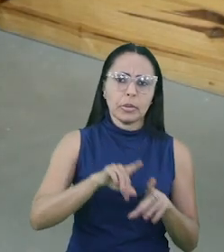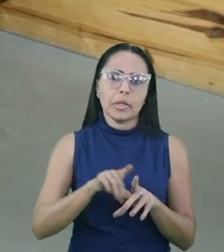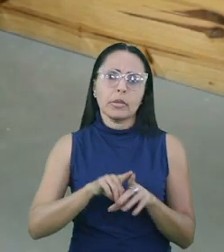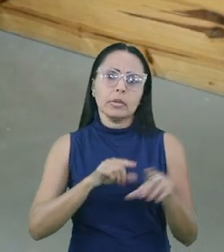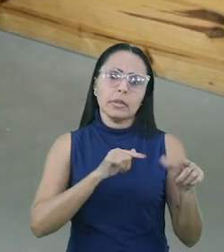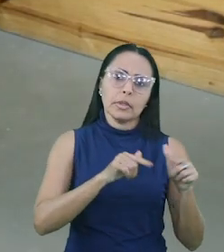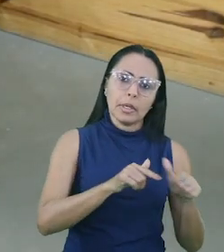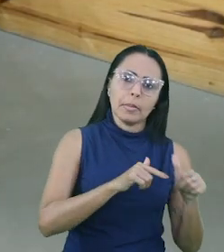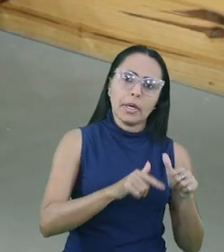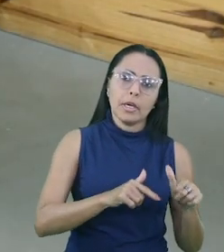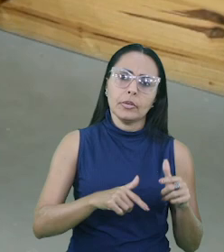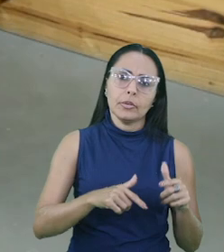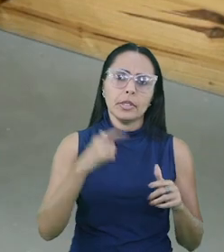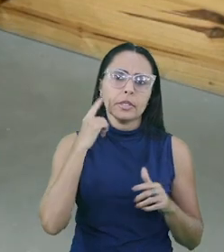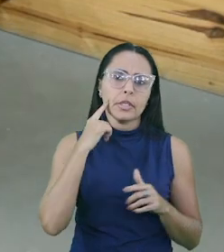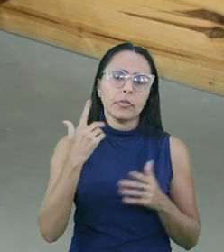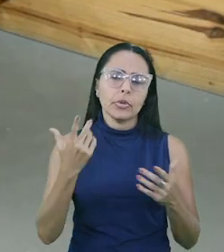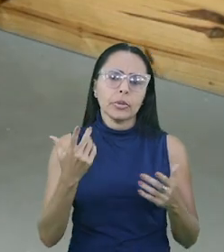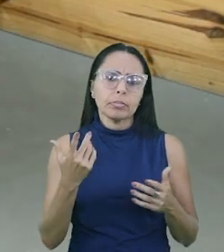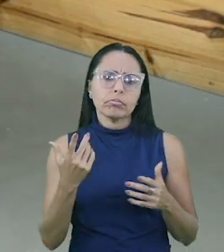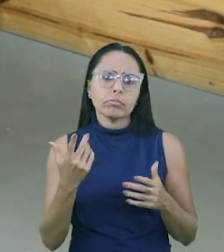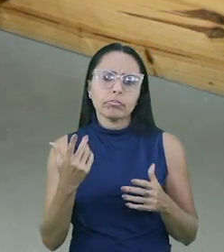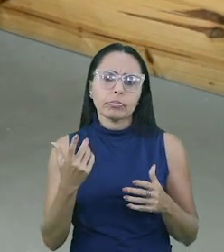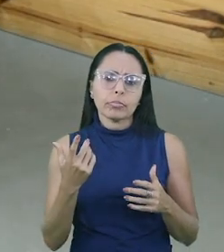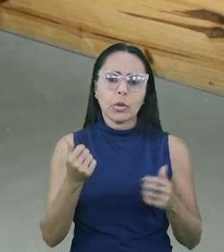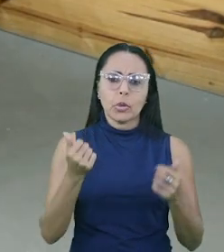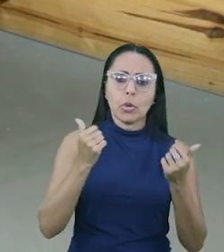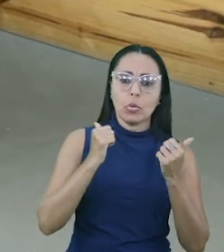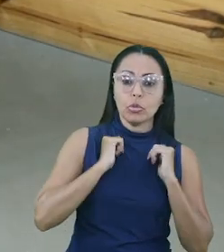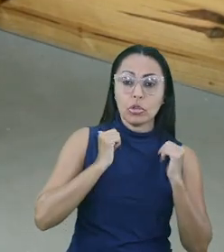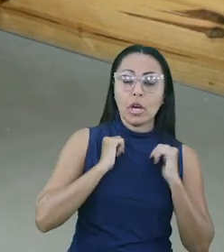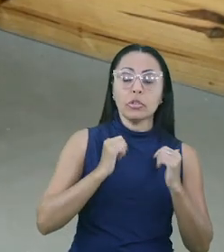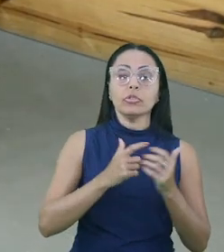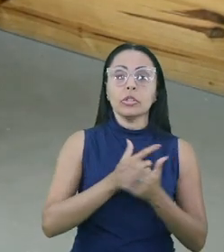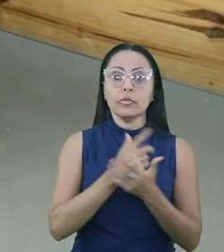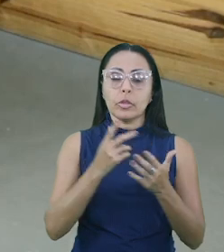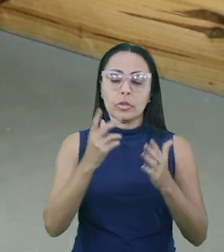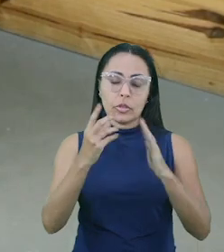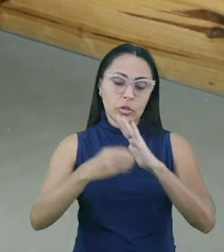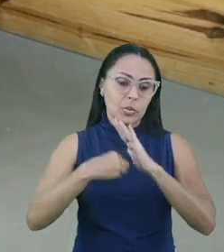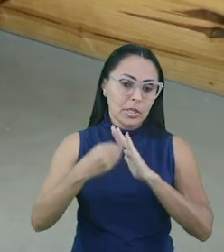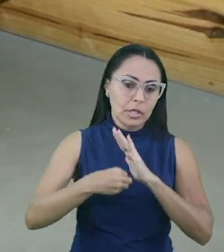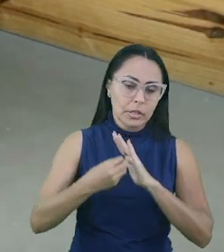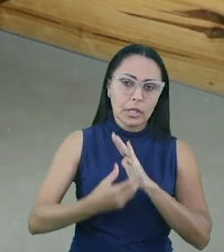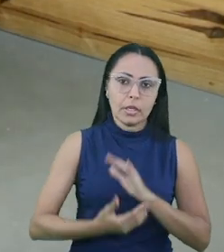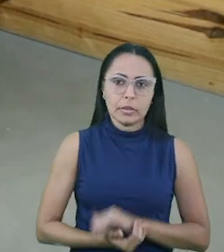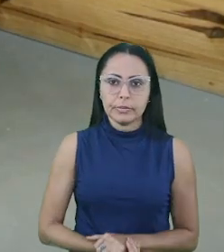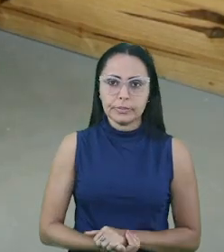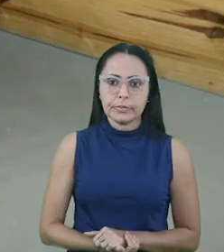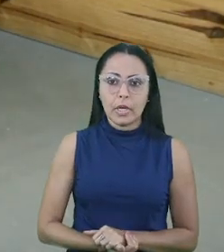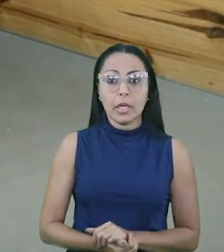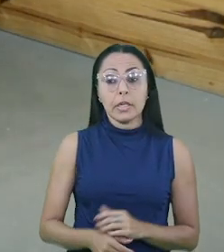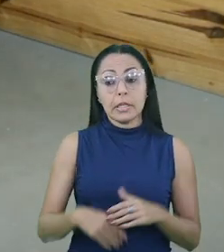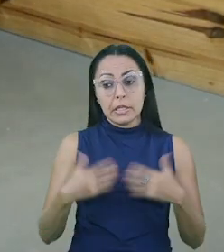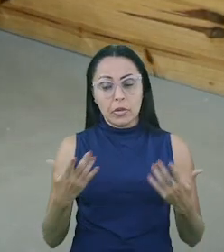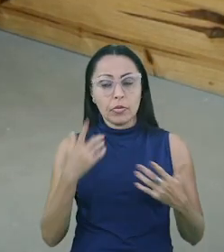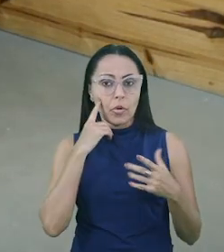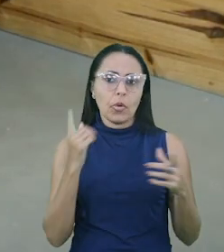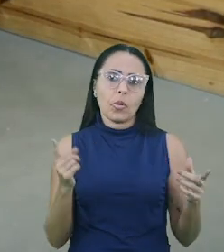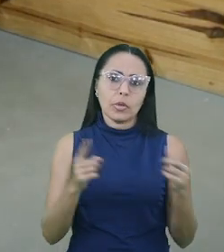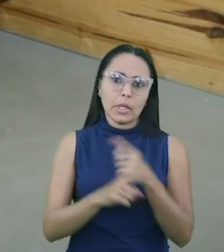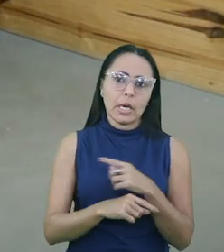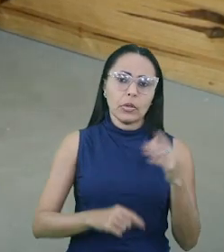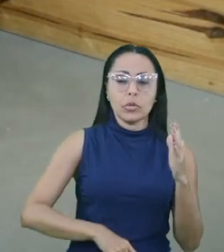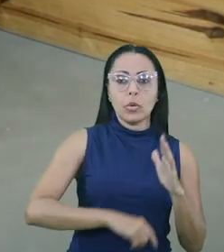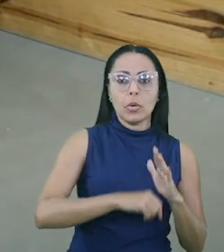e isso foi o start que me trouxe para esse meio do design gráfico. Então foi ao contrário, assim, né? Tu Isso. primeiro